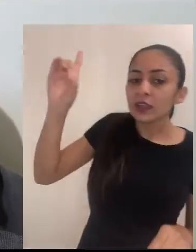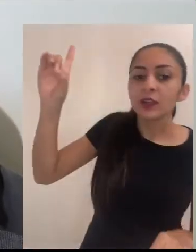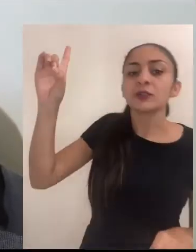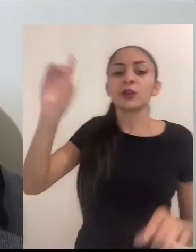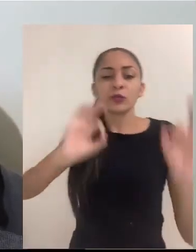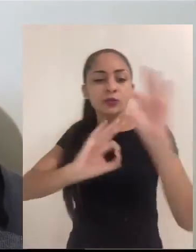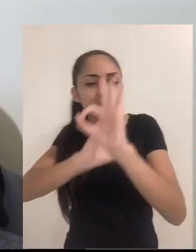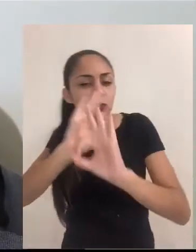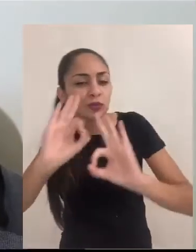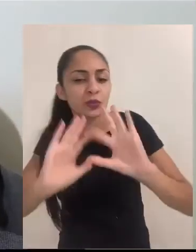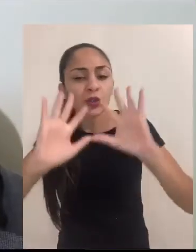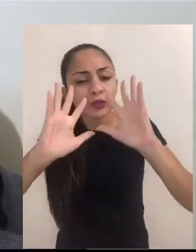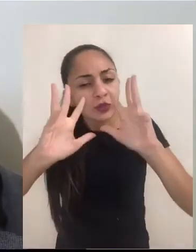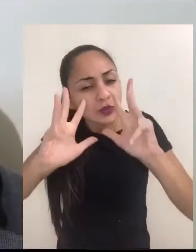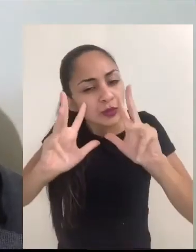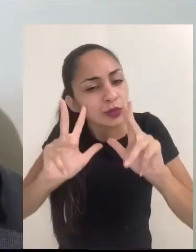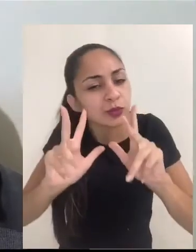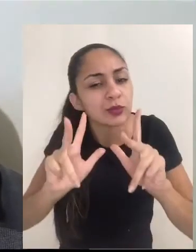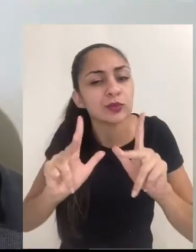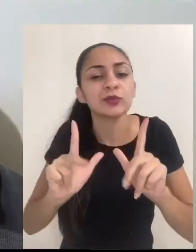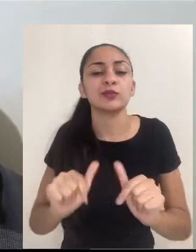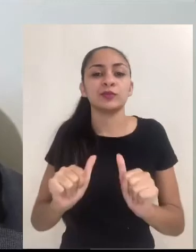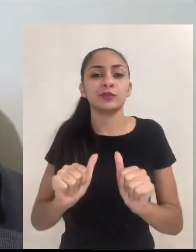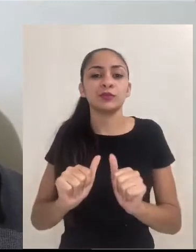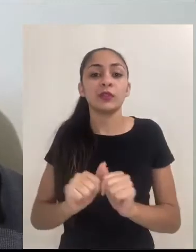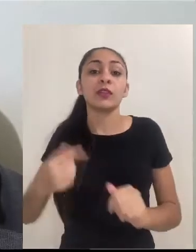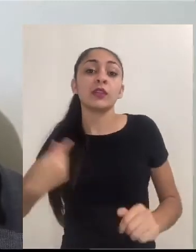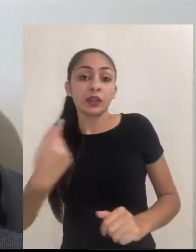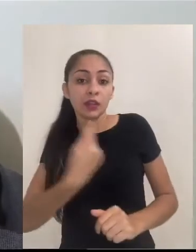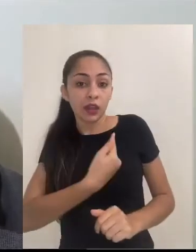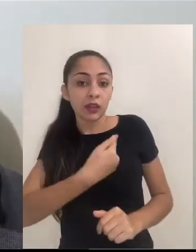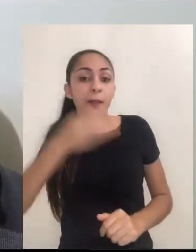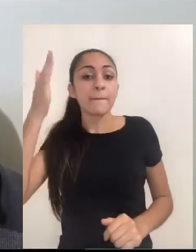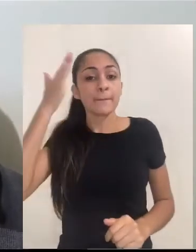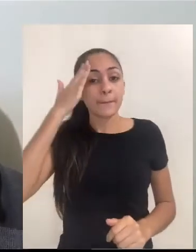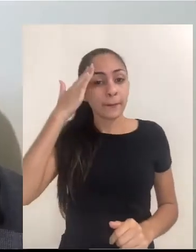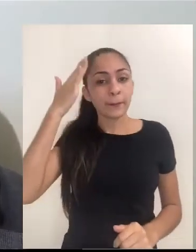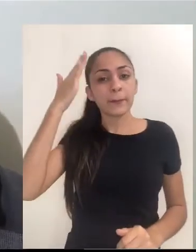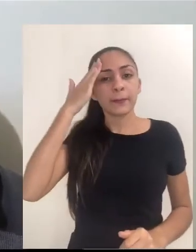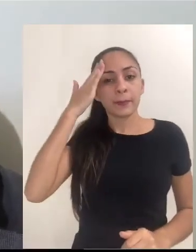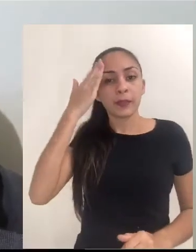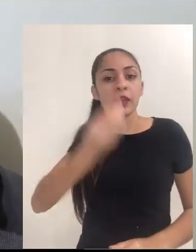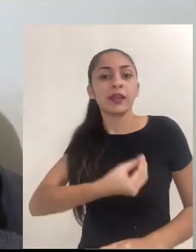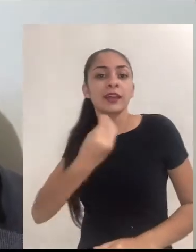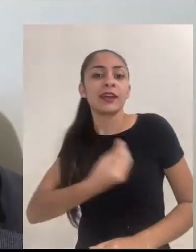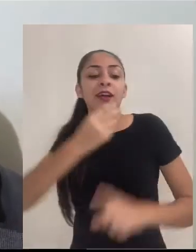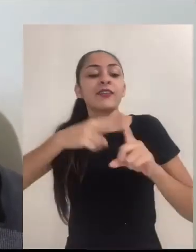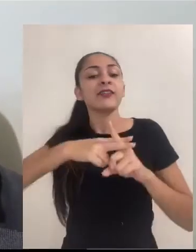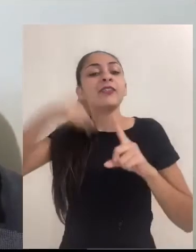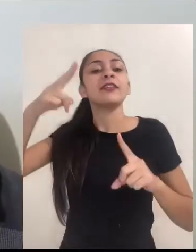José esteve a todos os momentos na mão de Deus. A primeira coisa que a gente precisa compreender é que numa vida de sucesso